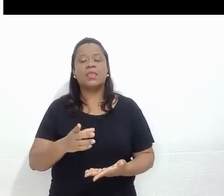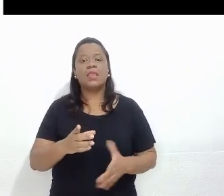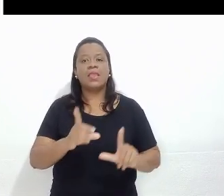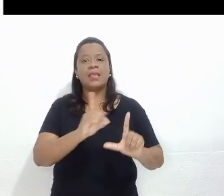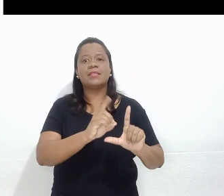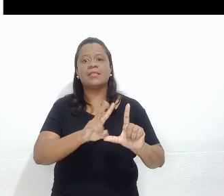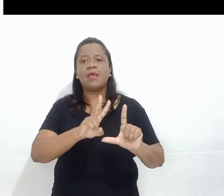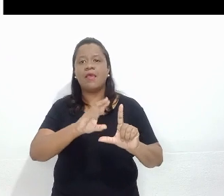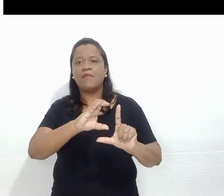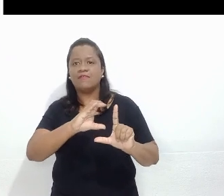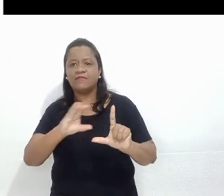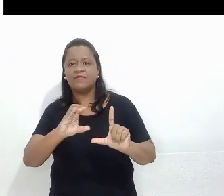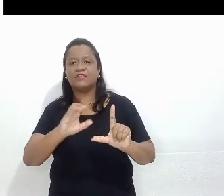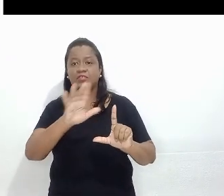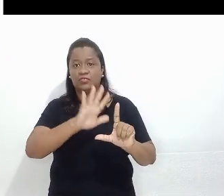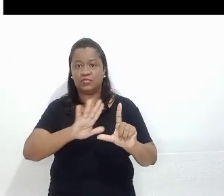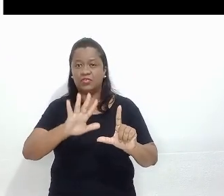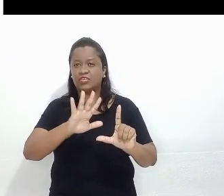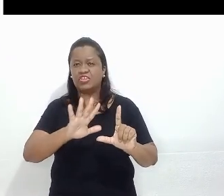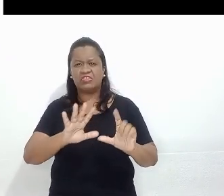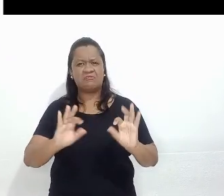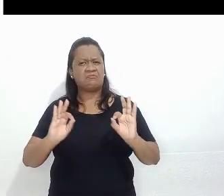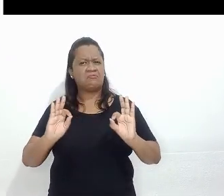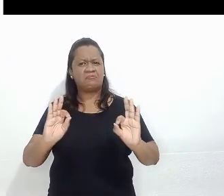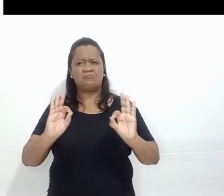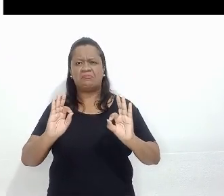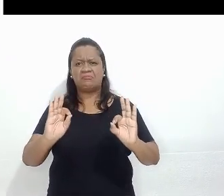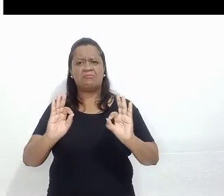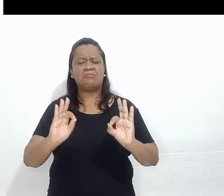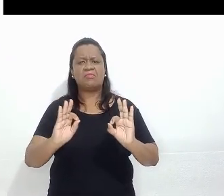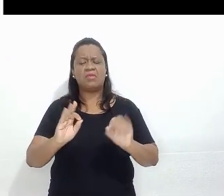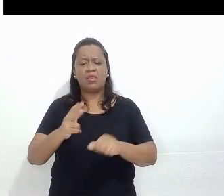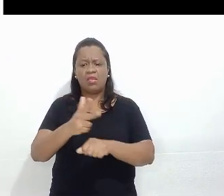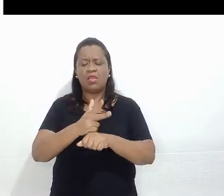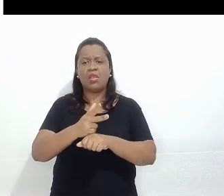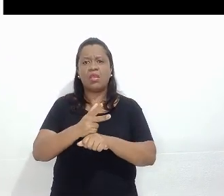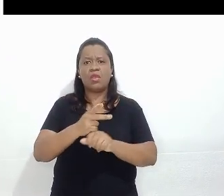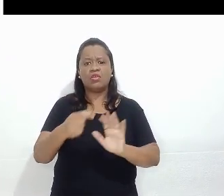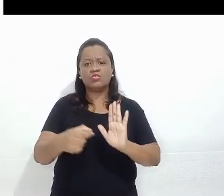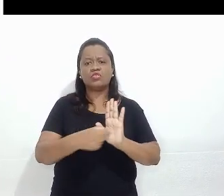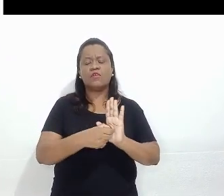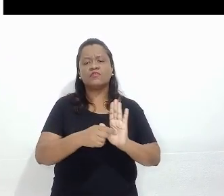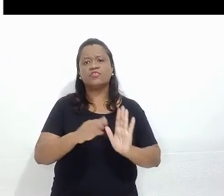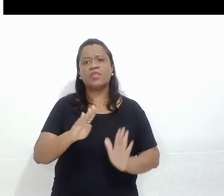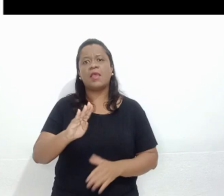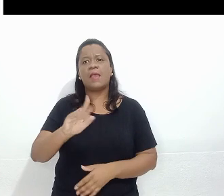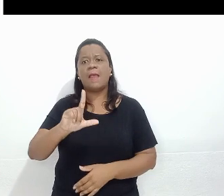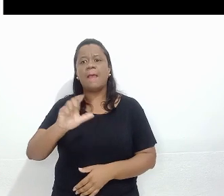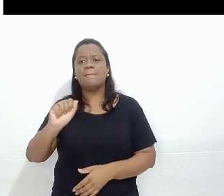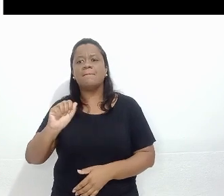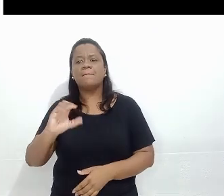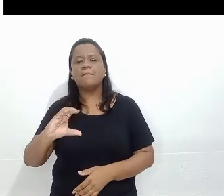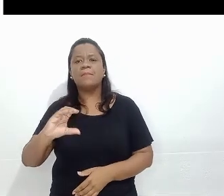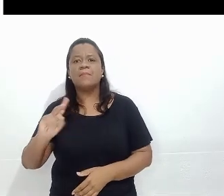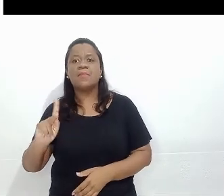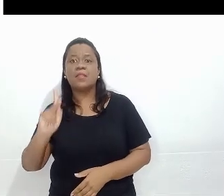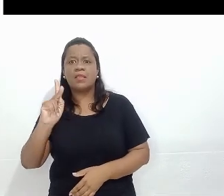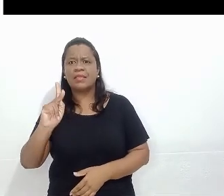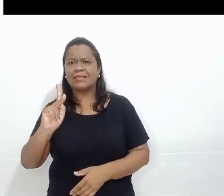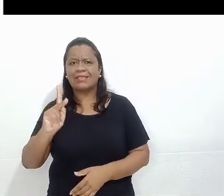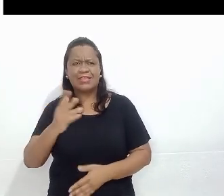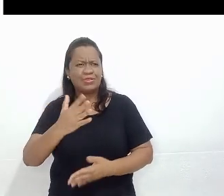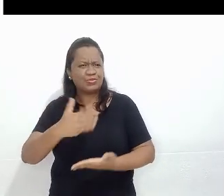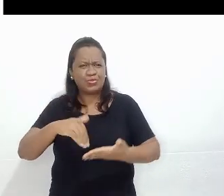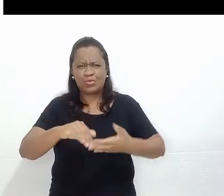da Blackmagic, que é excelente, é o que está todo mundo usando no momento mesmo, é uma febre agora para o